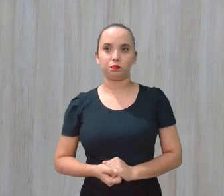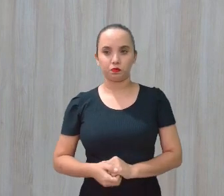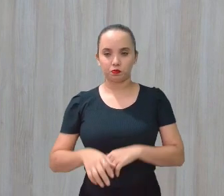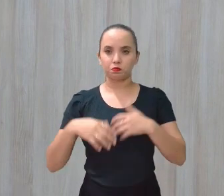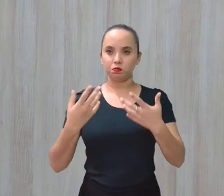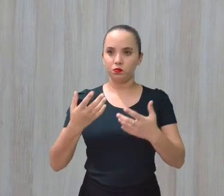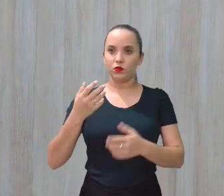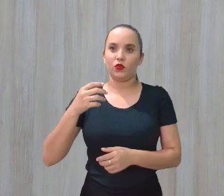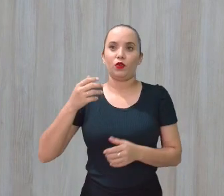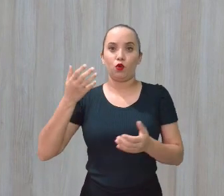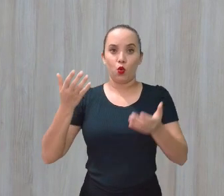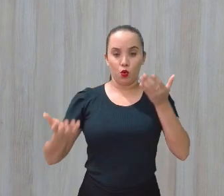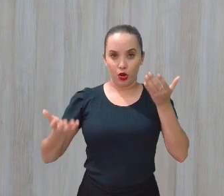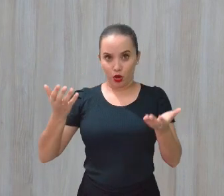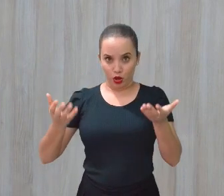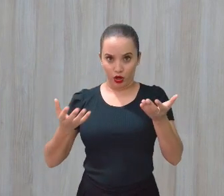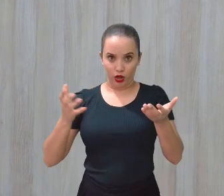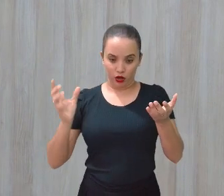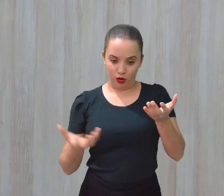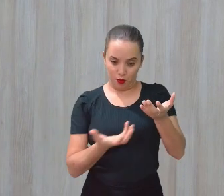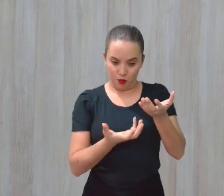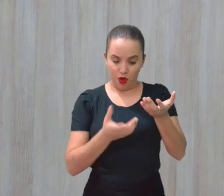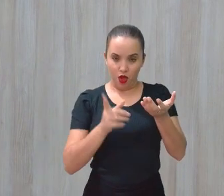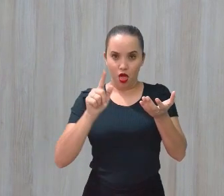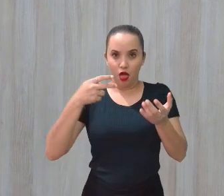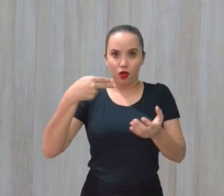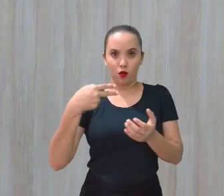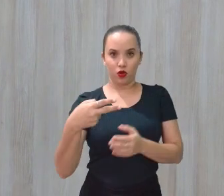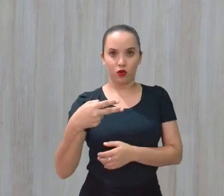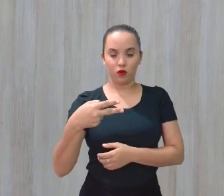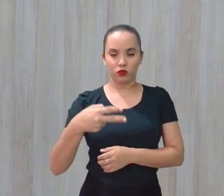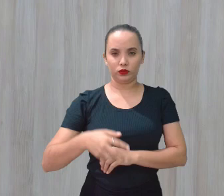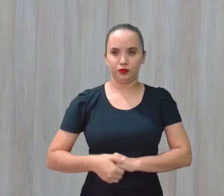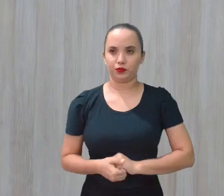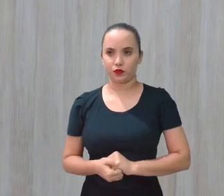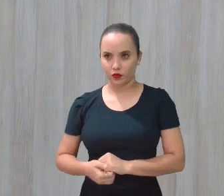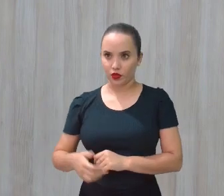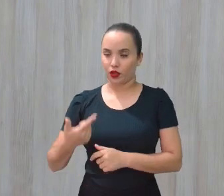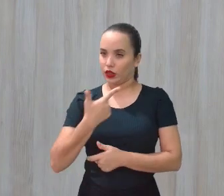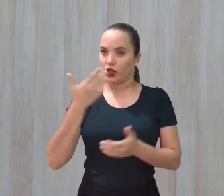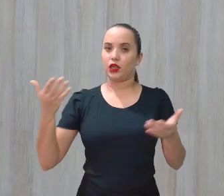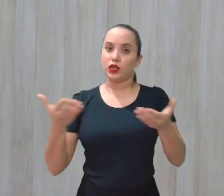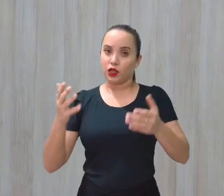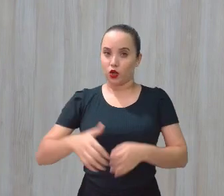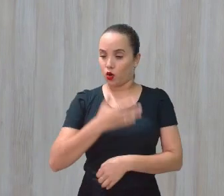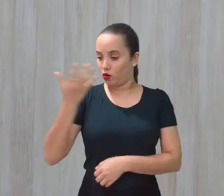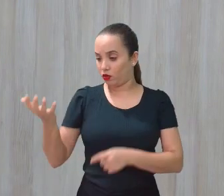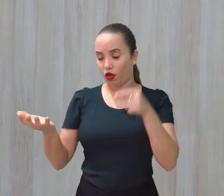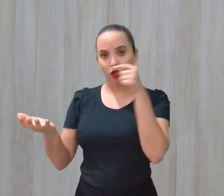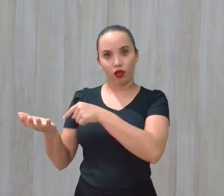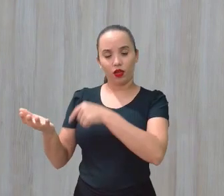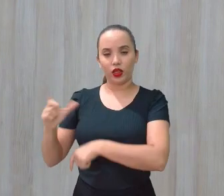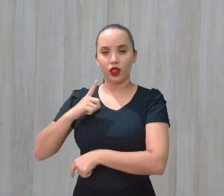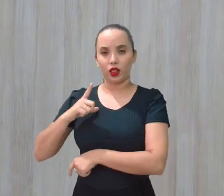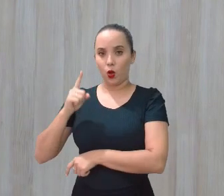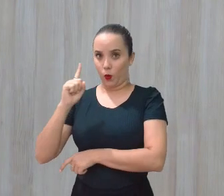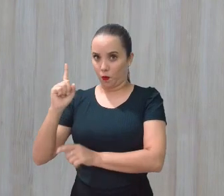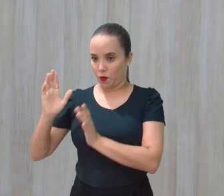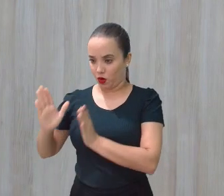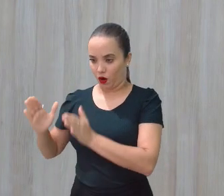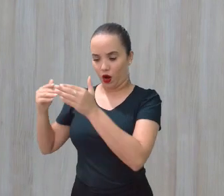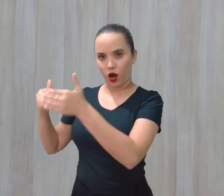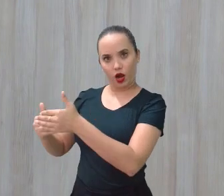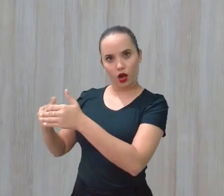de igualdade. E agora, o que está do outro lado do prato da balança. Eu tenho uma caixa mais uma letra